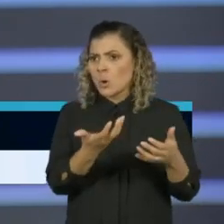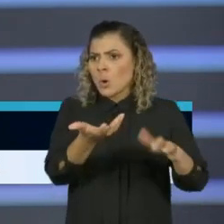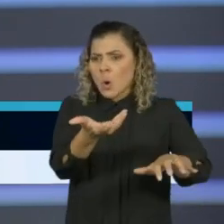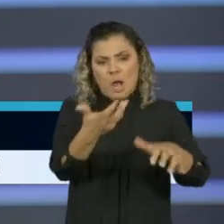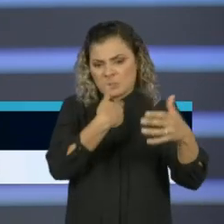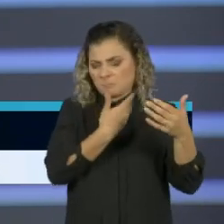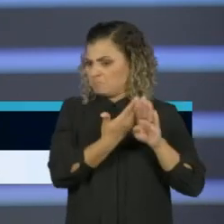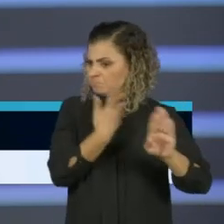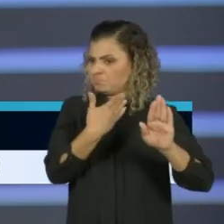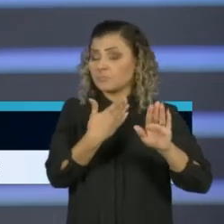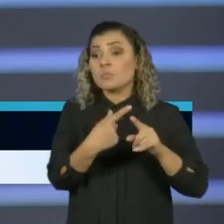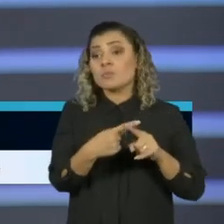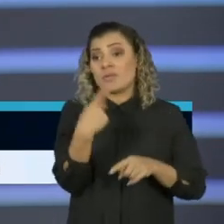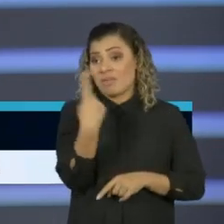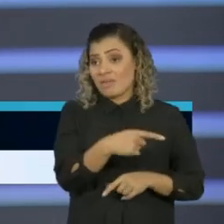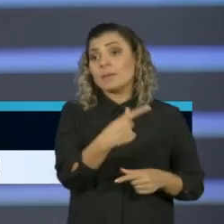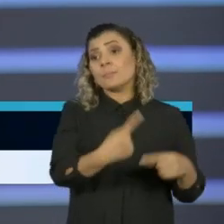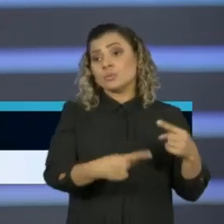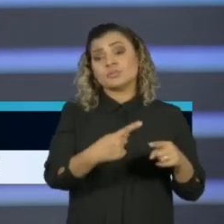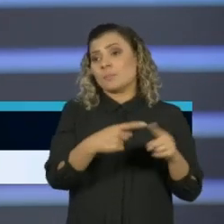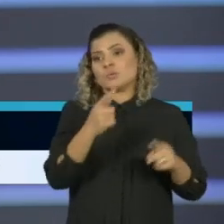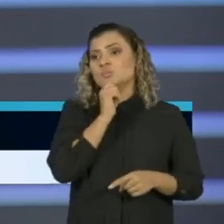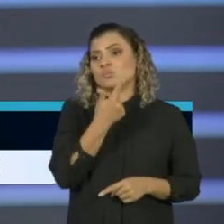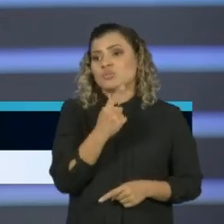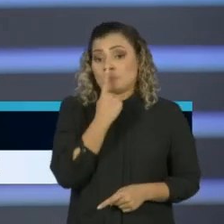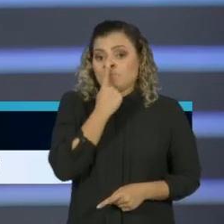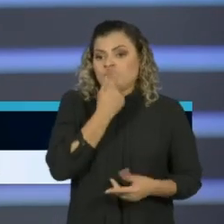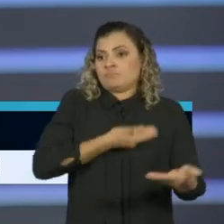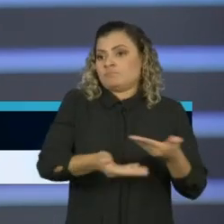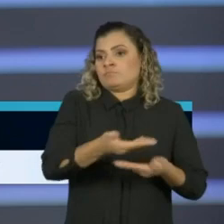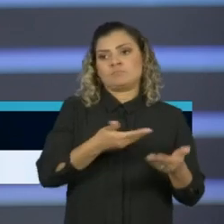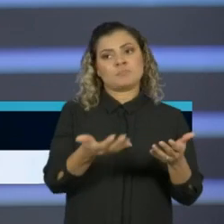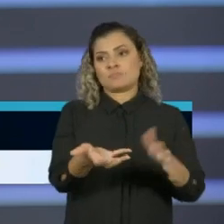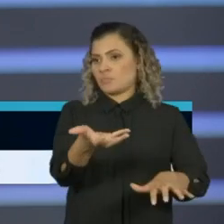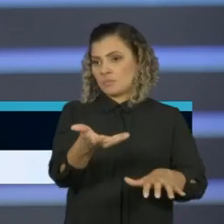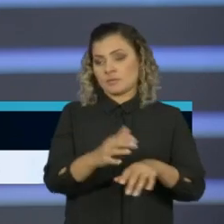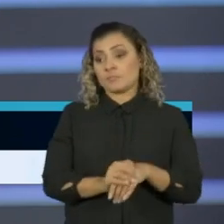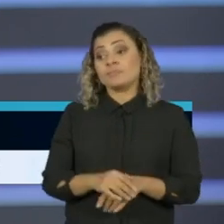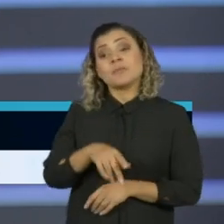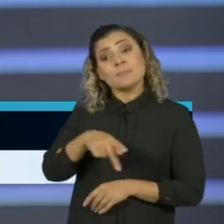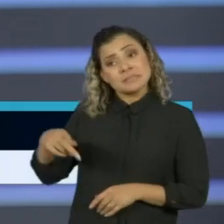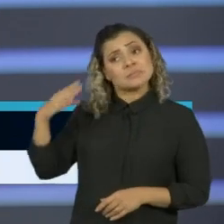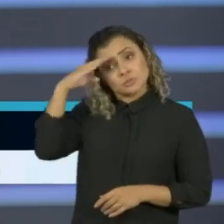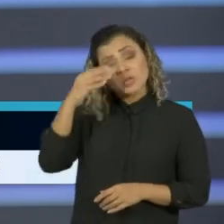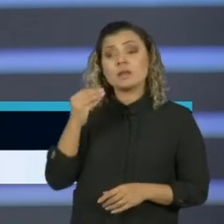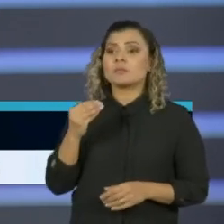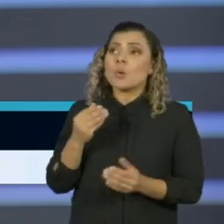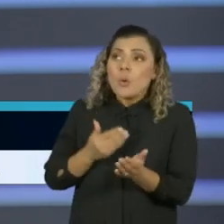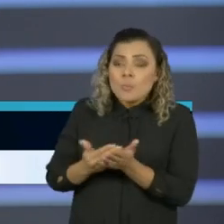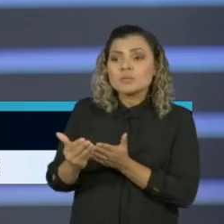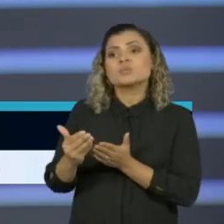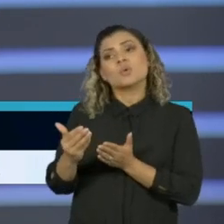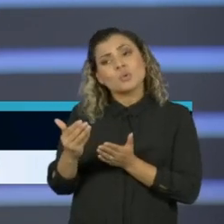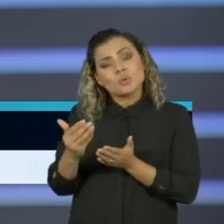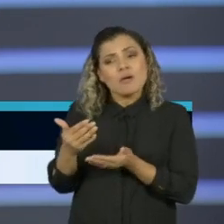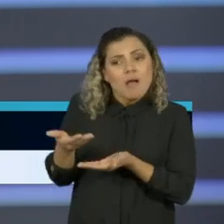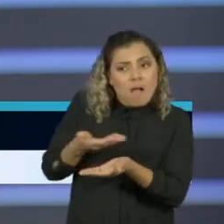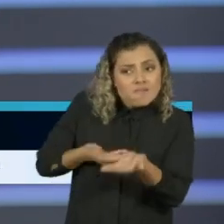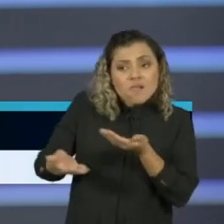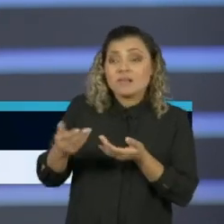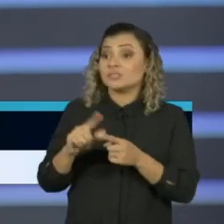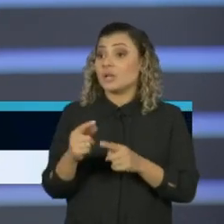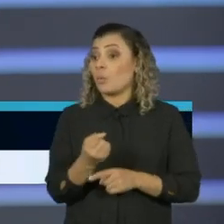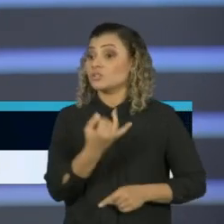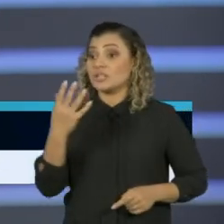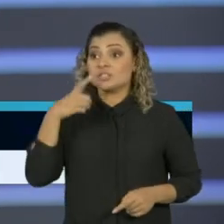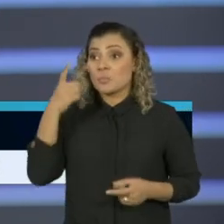era, embora ele tenha sido político, ele não tinha essa relação. O Bolsonaro iniciou, foi eleito por um partido que fez um número de